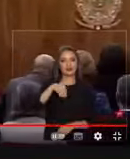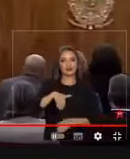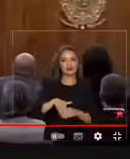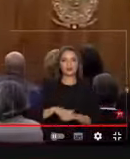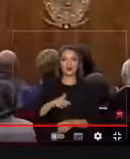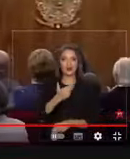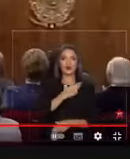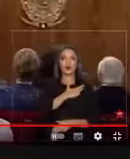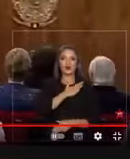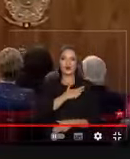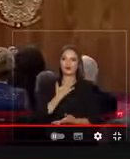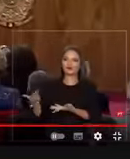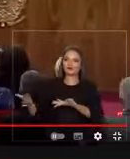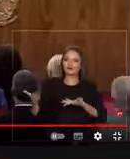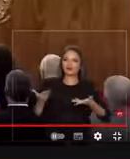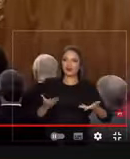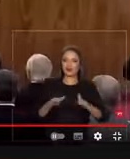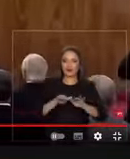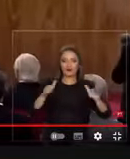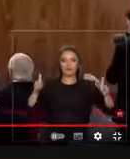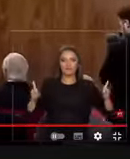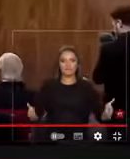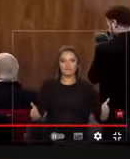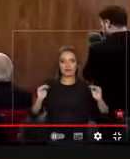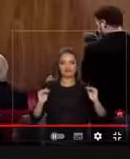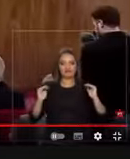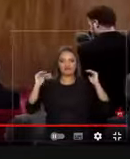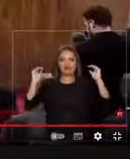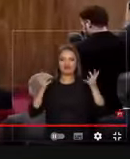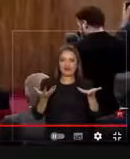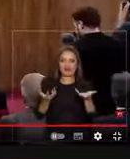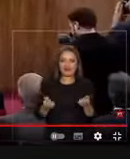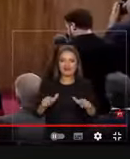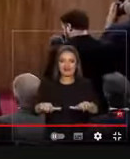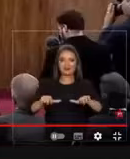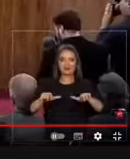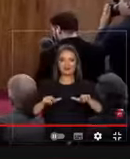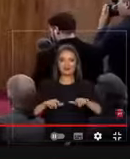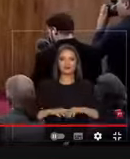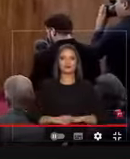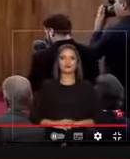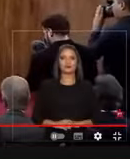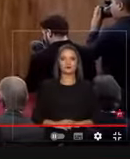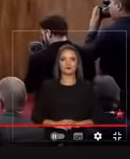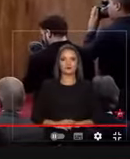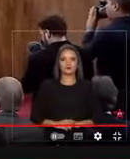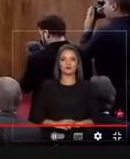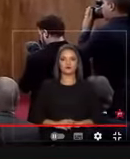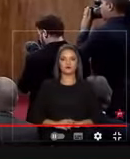da Silva, a dirigir-se à frente da mesa de honra para receber o diploma.